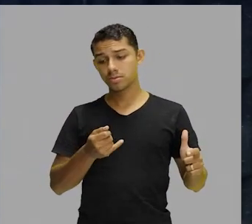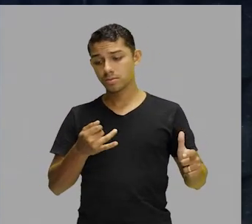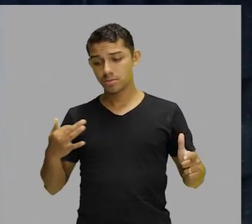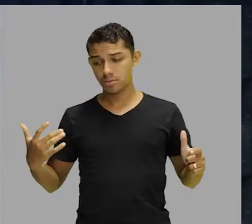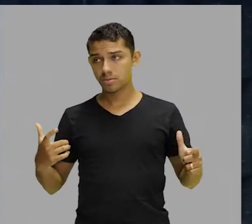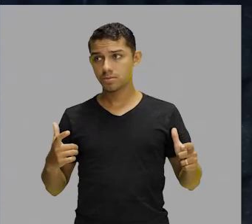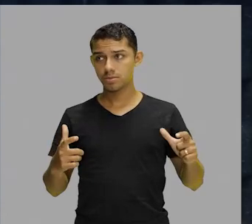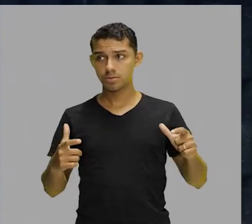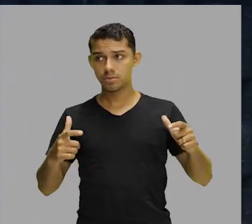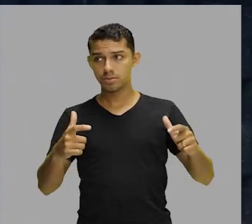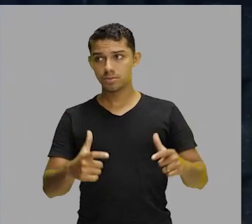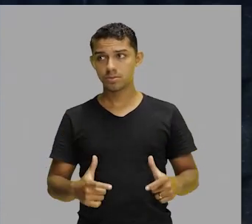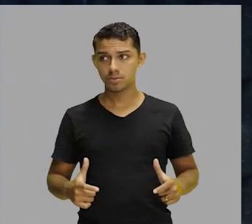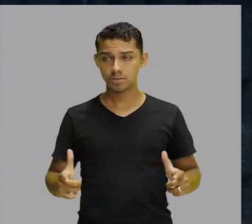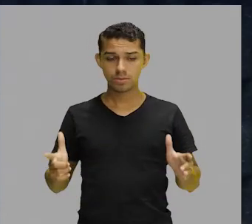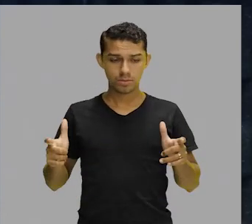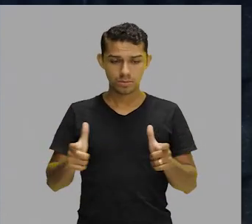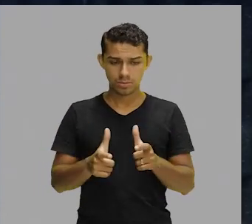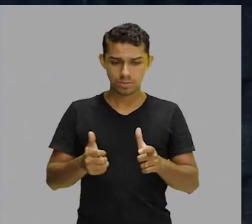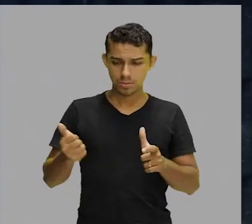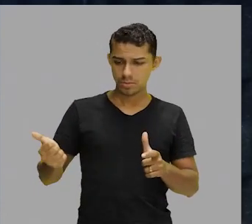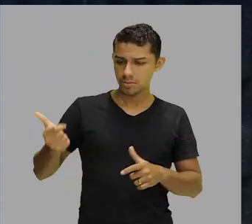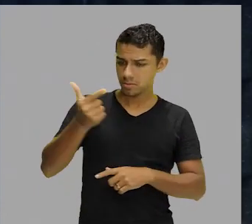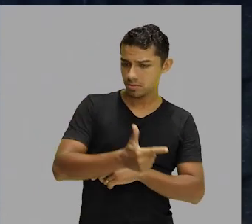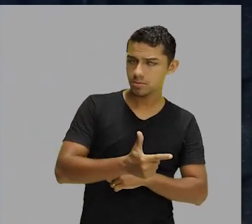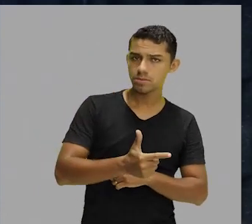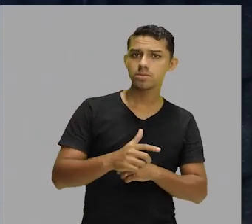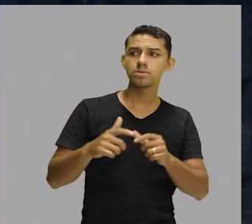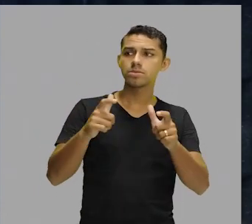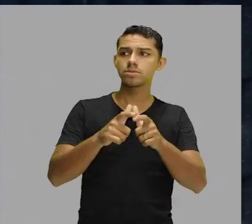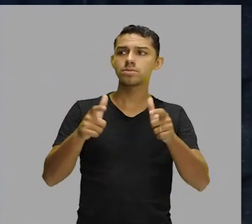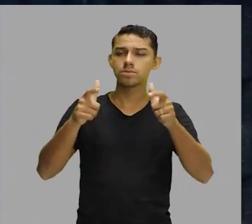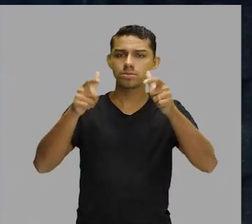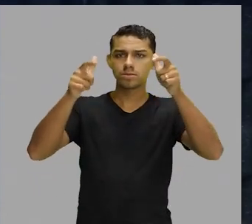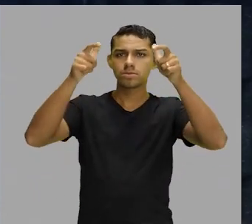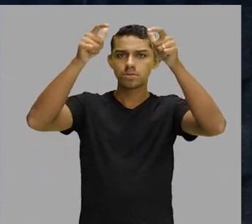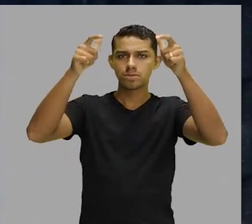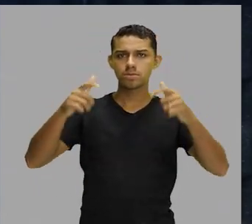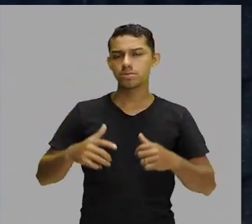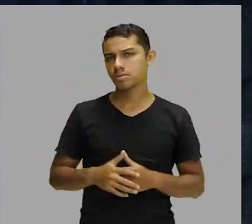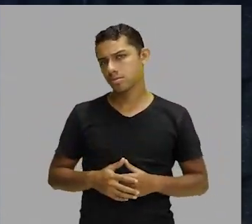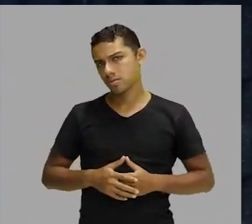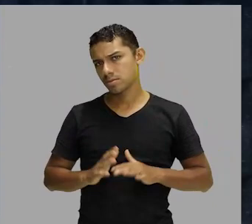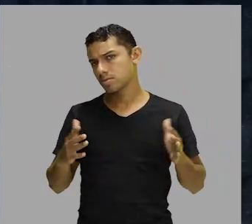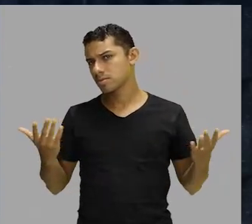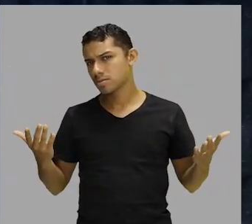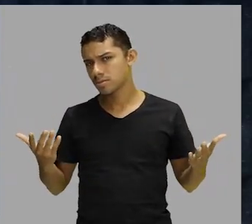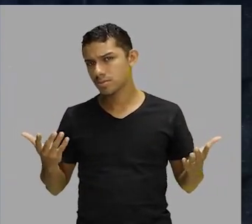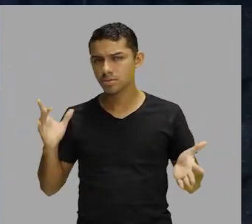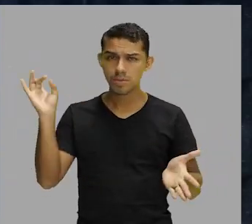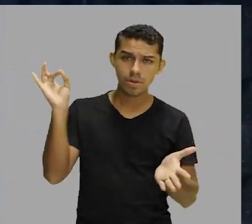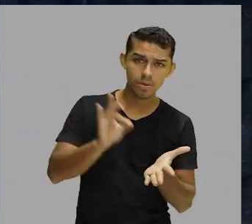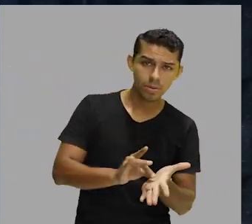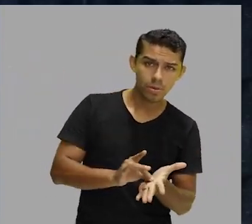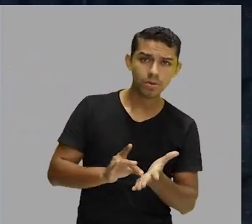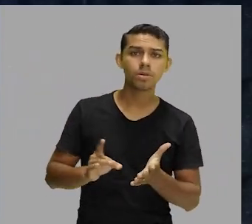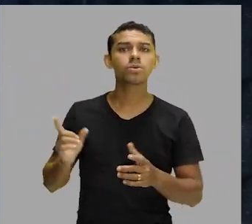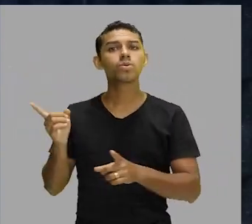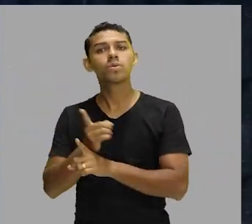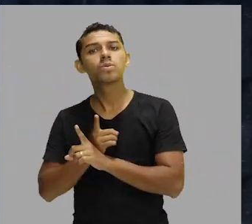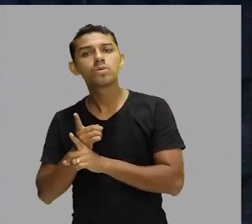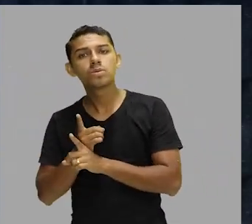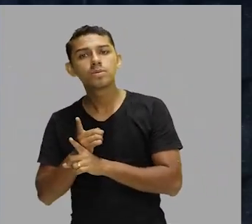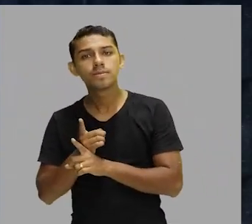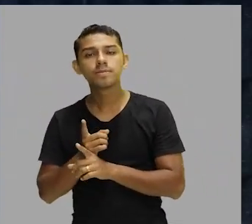de massa, será que ela pode ser menor do que a massa dos demais níveis tróficos? Verdadeiro, pessoal. Por